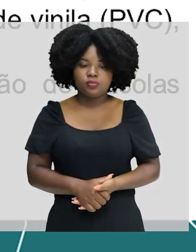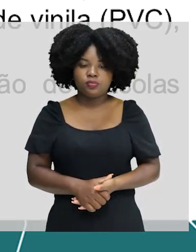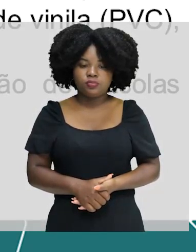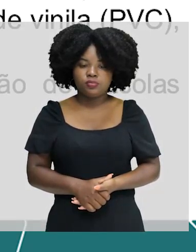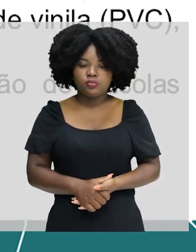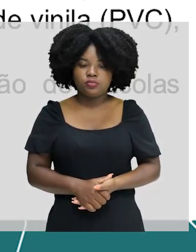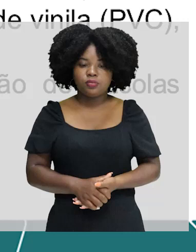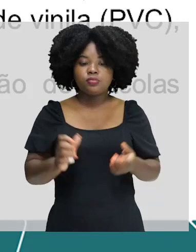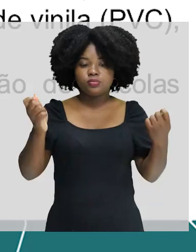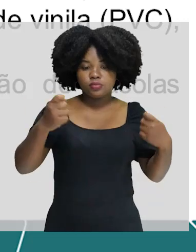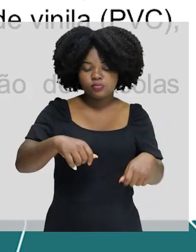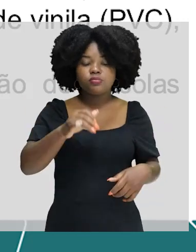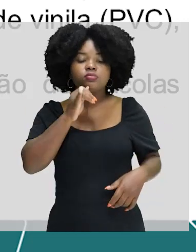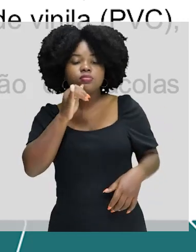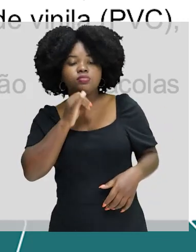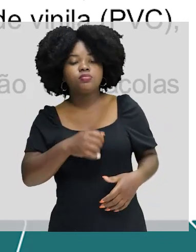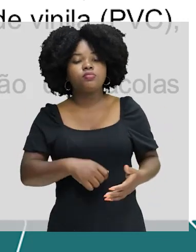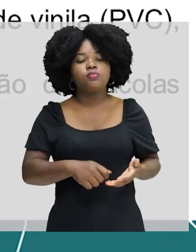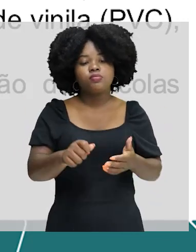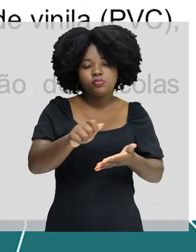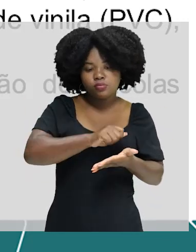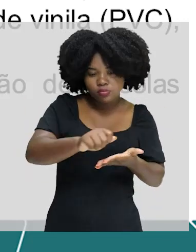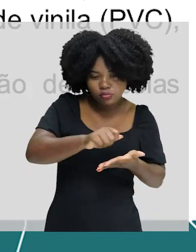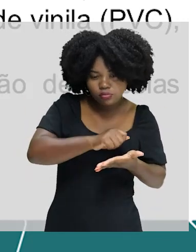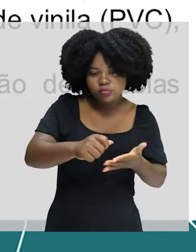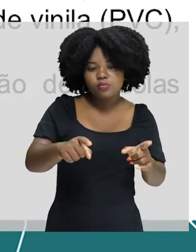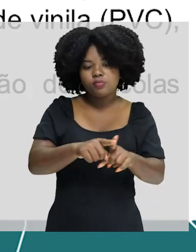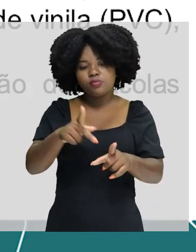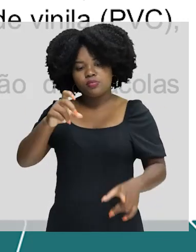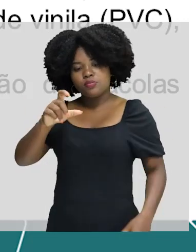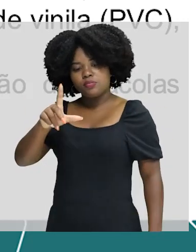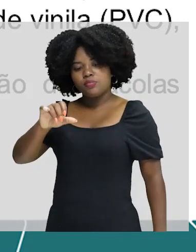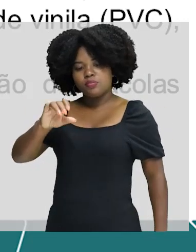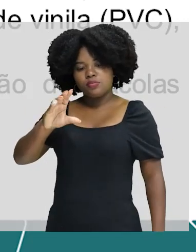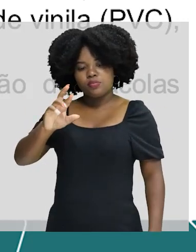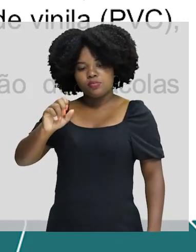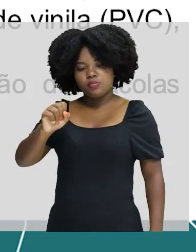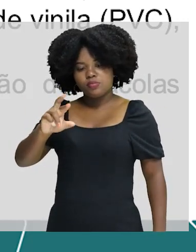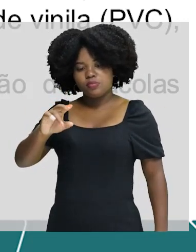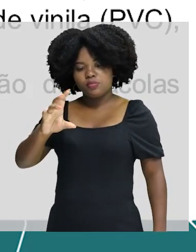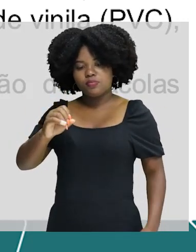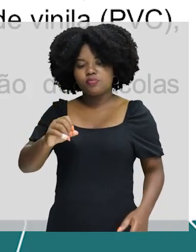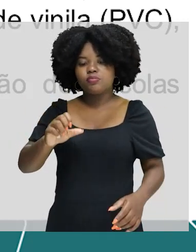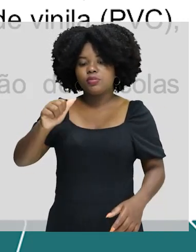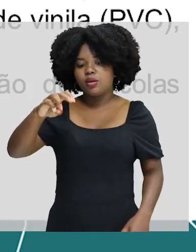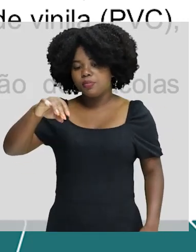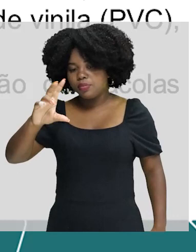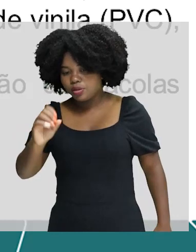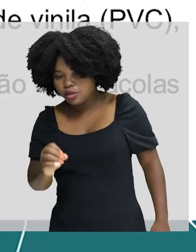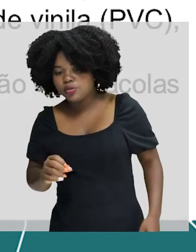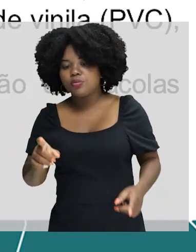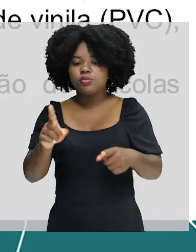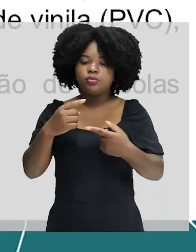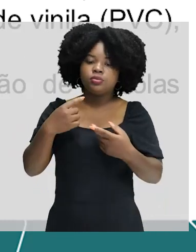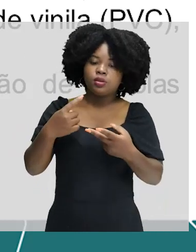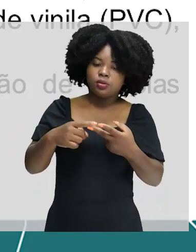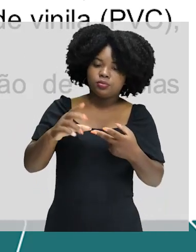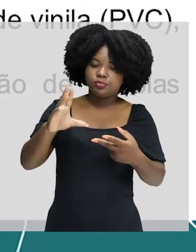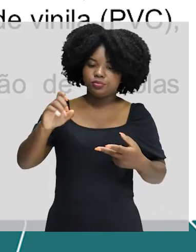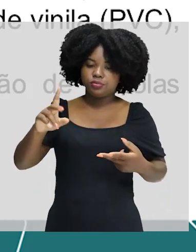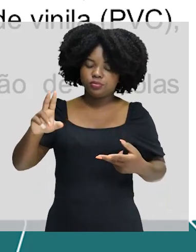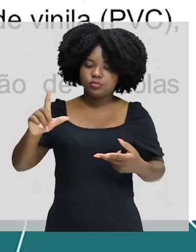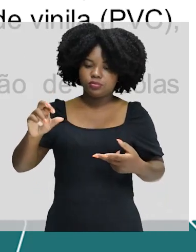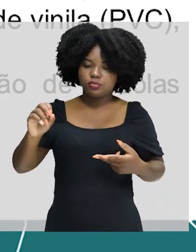a borracha, os polissacarídeos, olha só, amido, celulose, o glicogênio e também